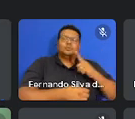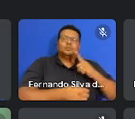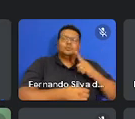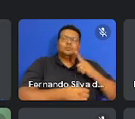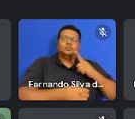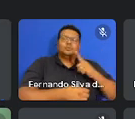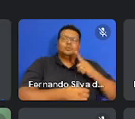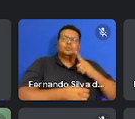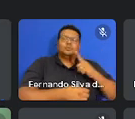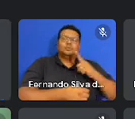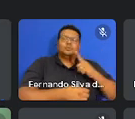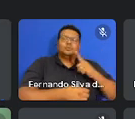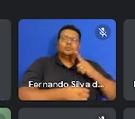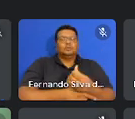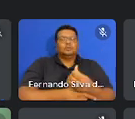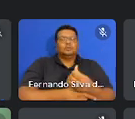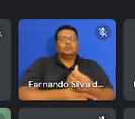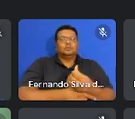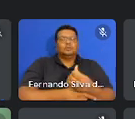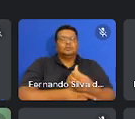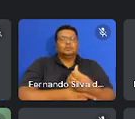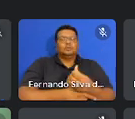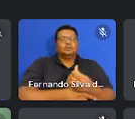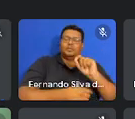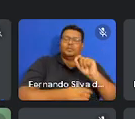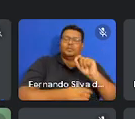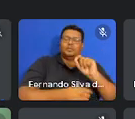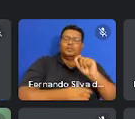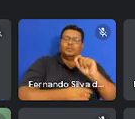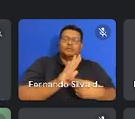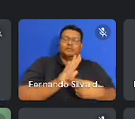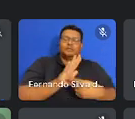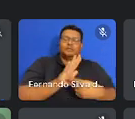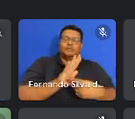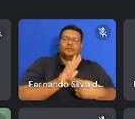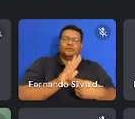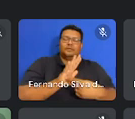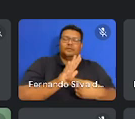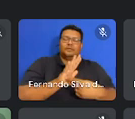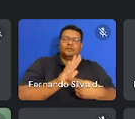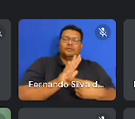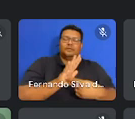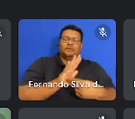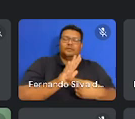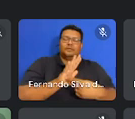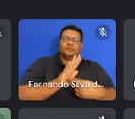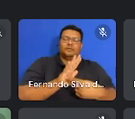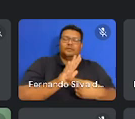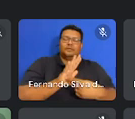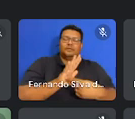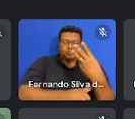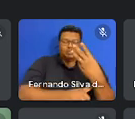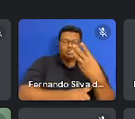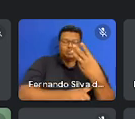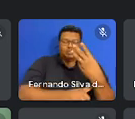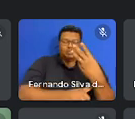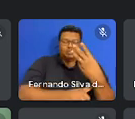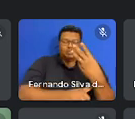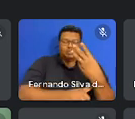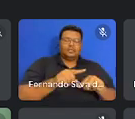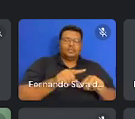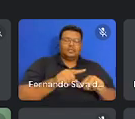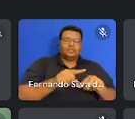6 elementos. Então, sabe o que significa? Se você simplificar, dividir por 3 em cima, por